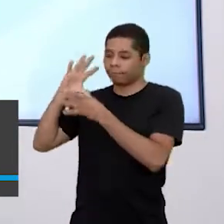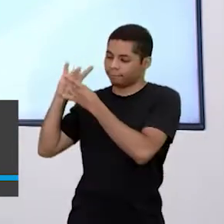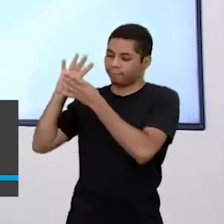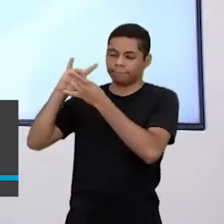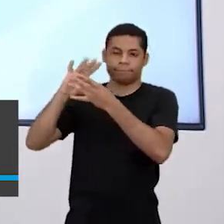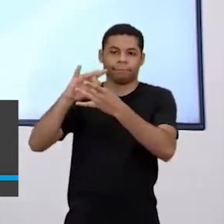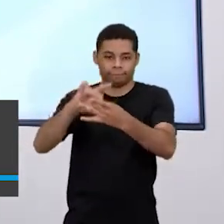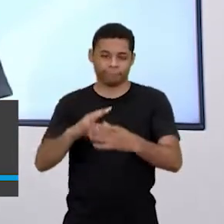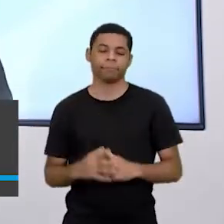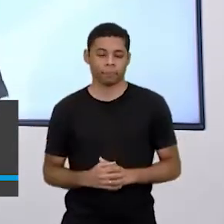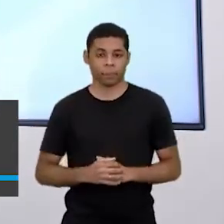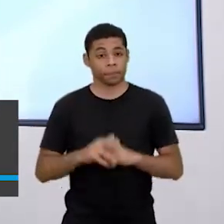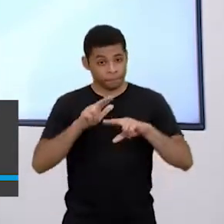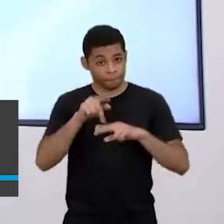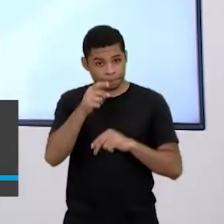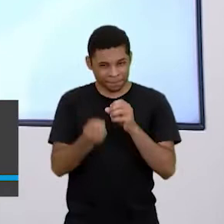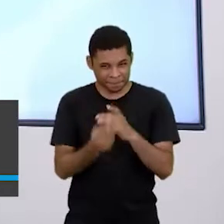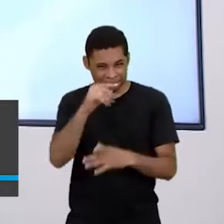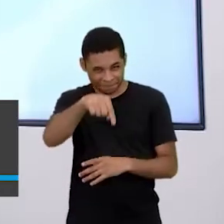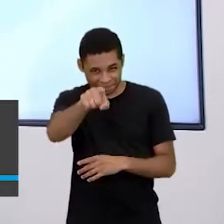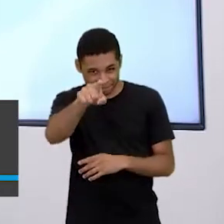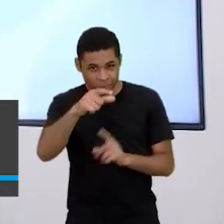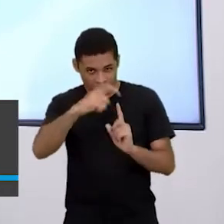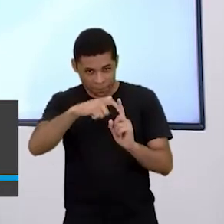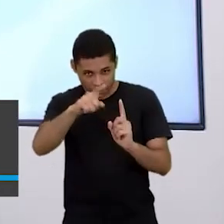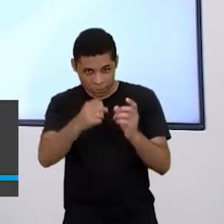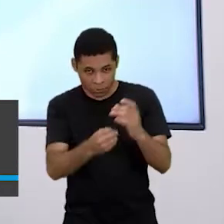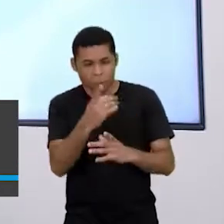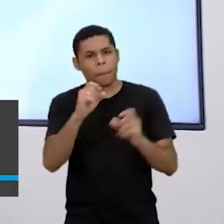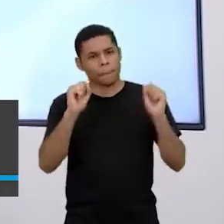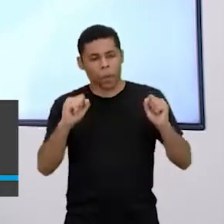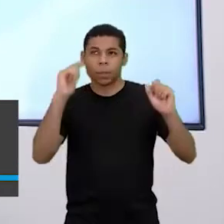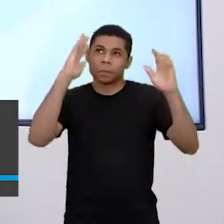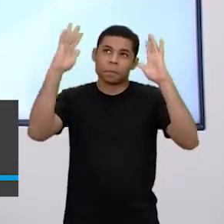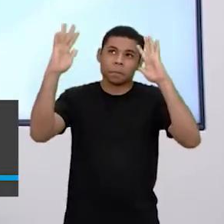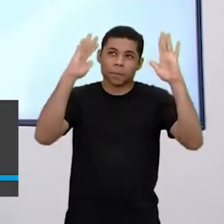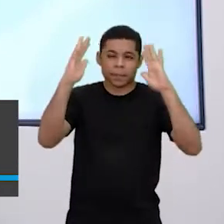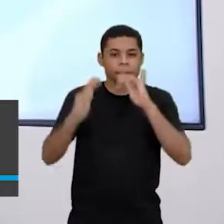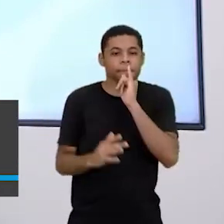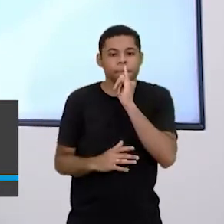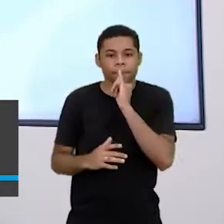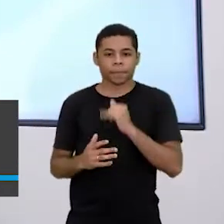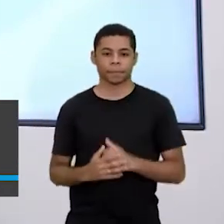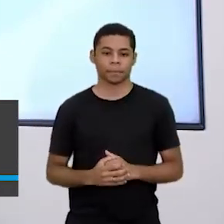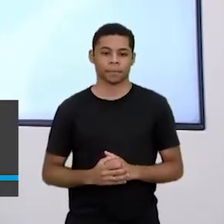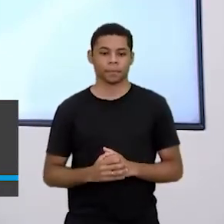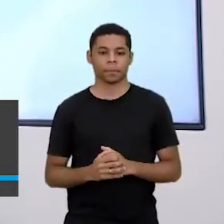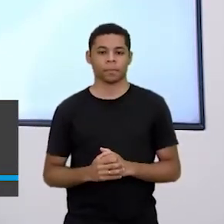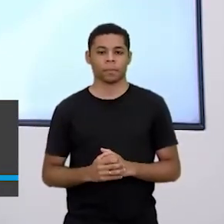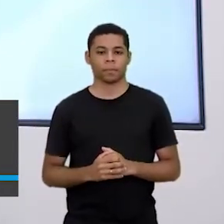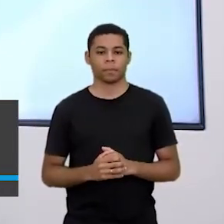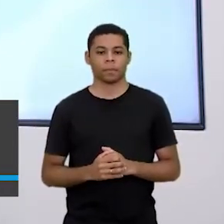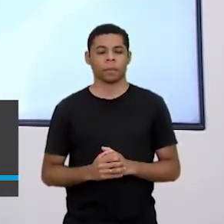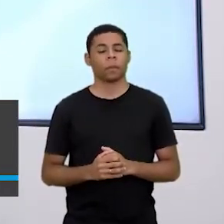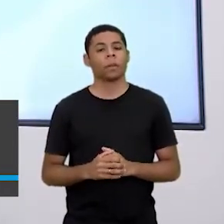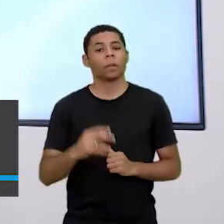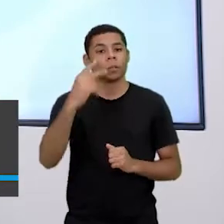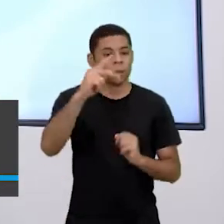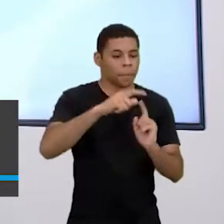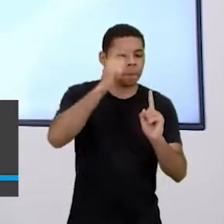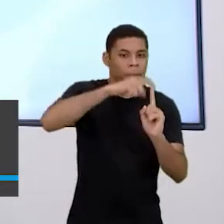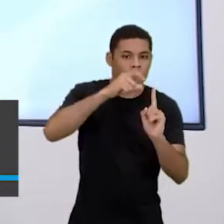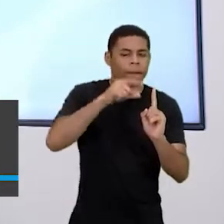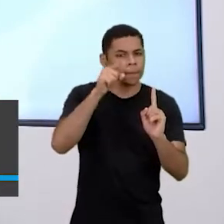esses personagens que vocês estão criando ali, vocês podem pensar, né, que aspecto, né, dessa